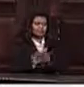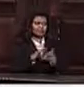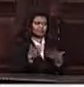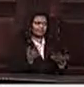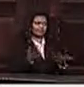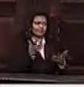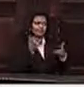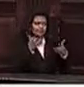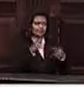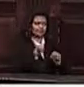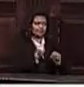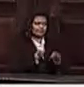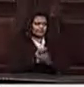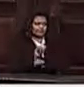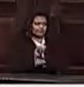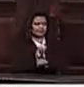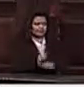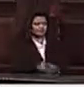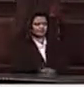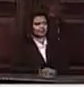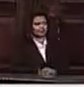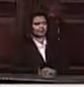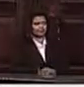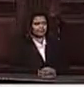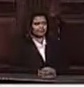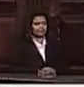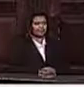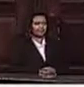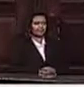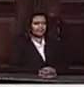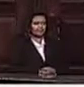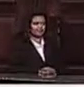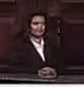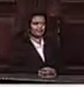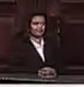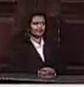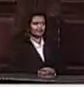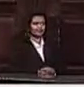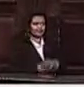com o povo que lhe elegeu, com o povo do Estado do Rio de Janeiro. Muito obrigada.